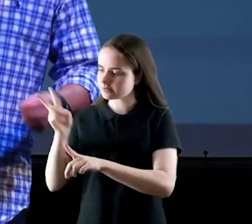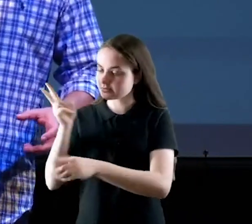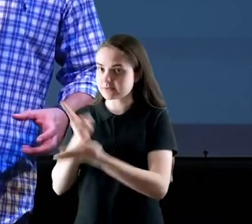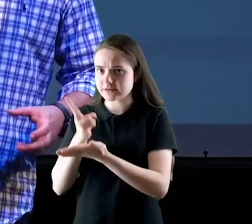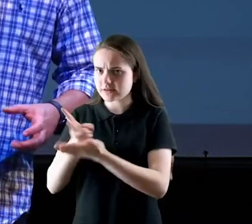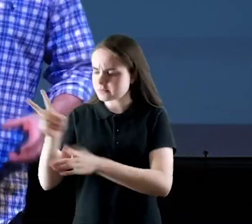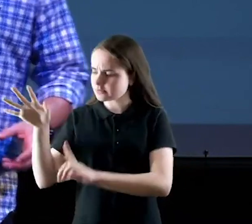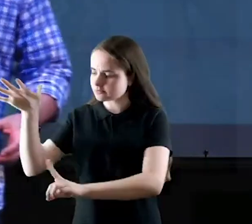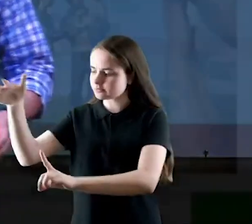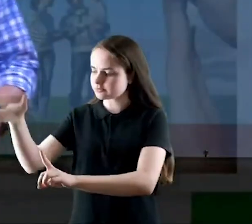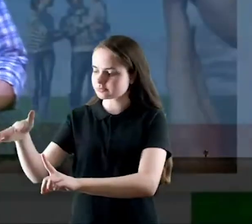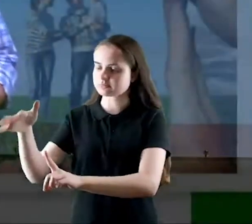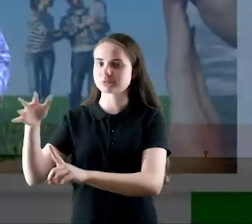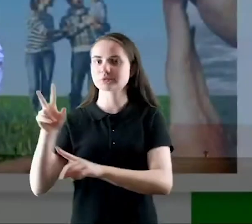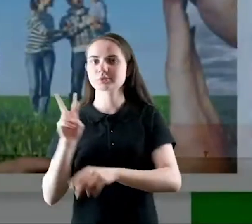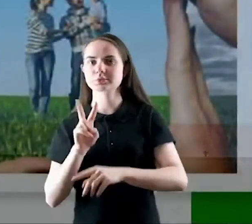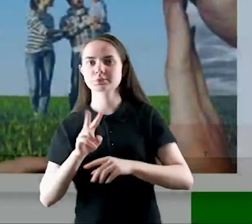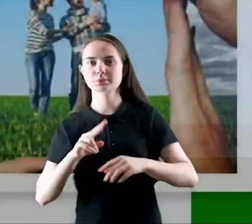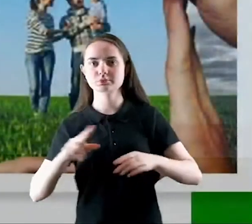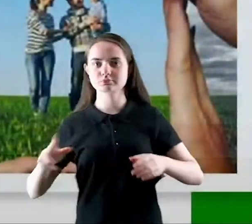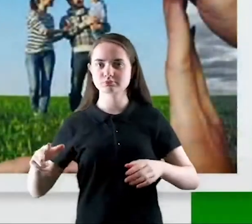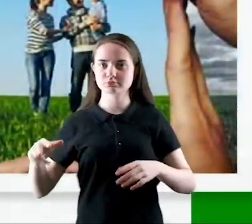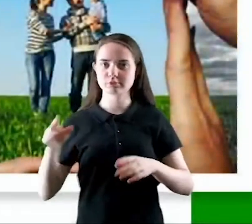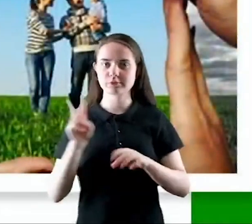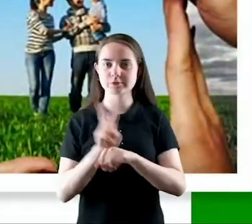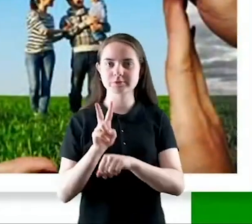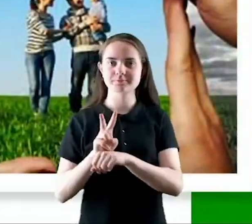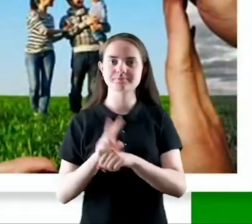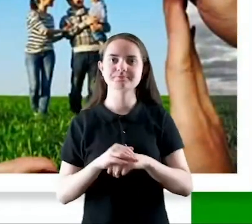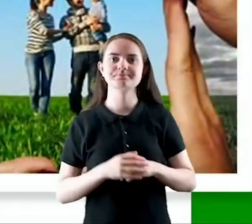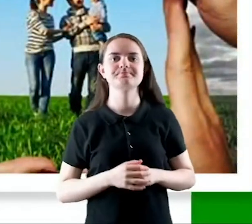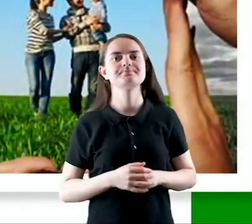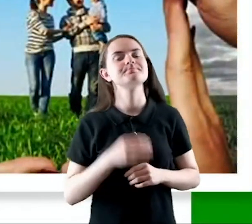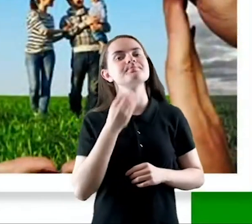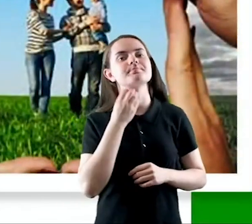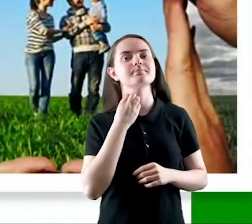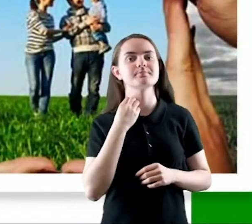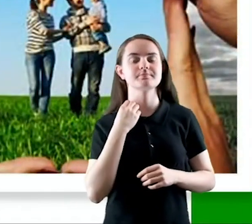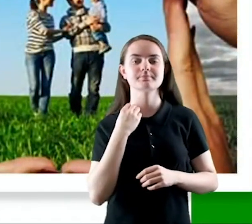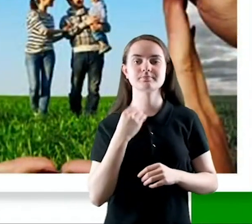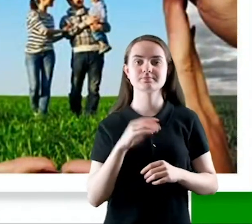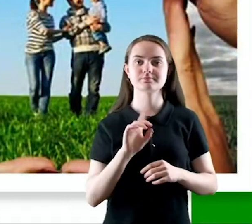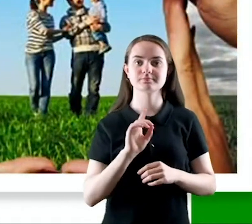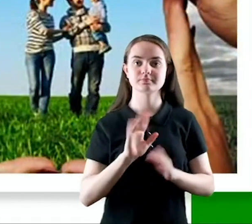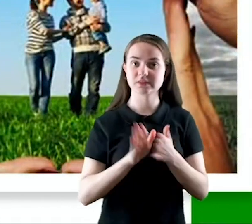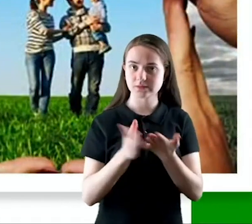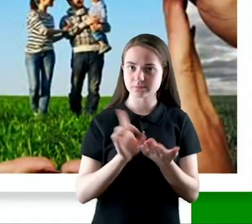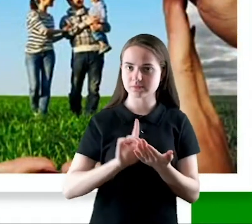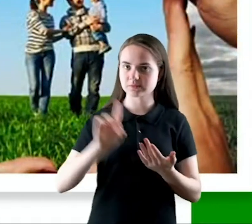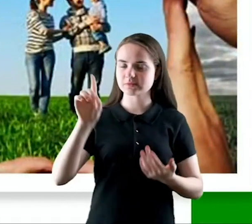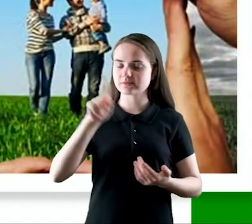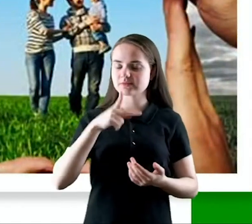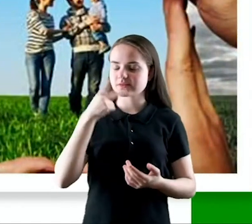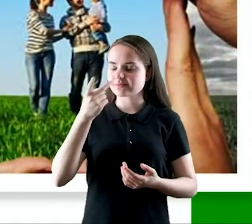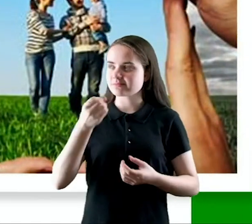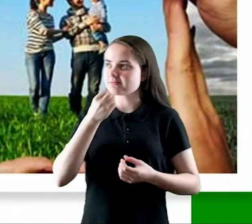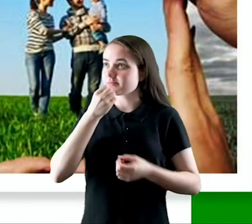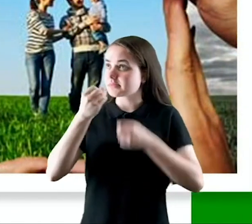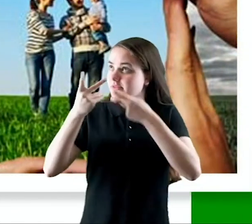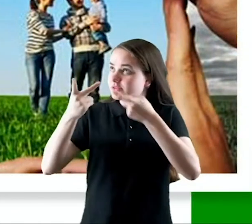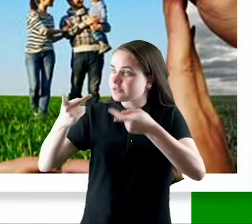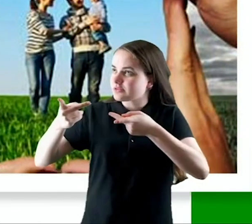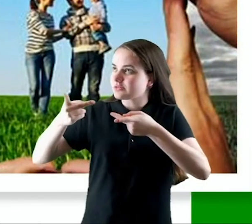bendito seja o Deus e Pai de nosso Senhor Jesus Cristo, conforme a sua grande misericórdia ele nos